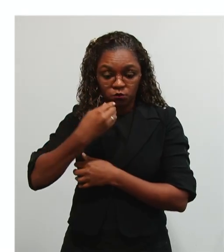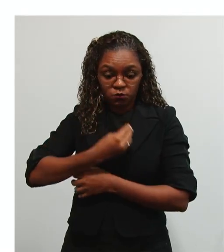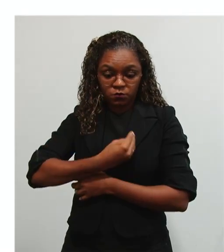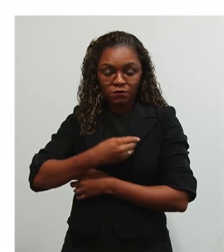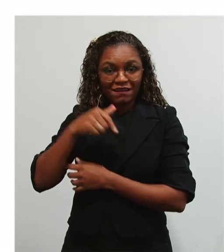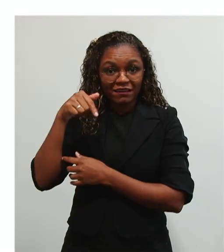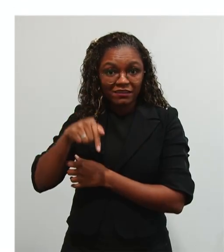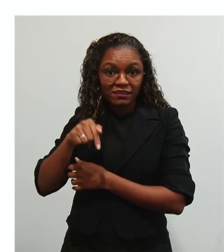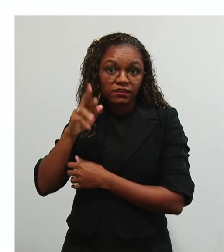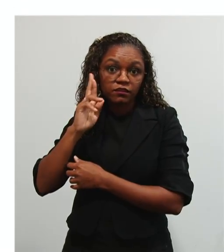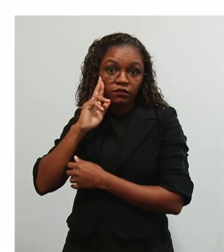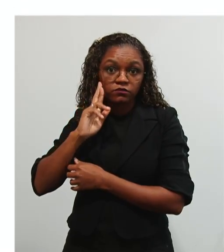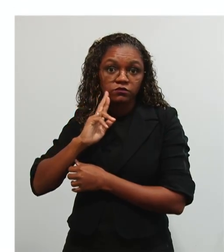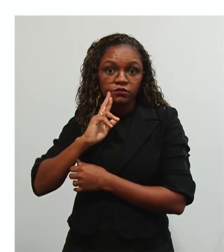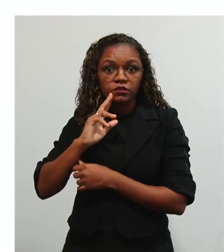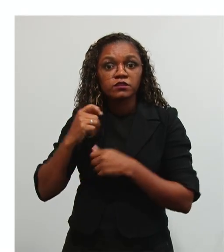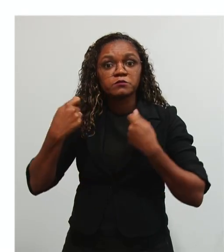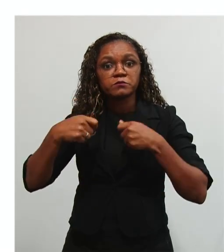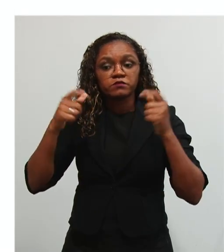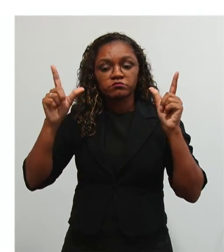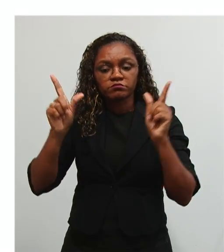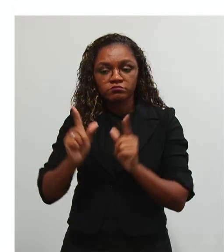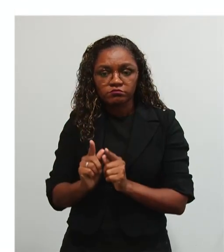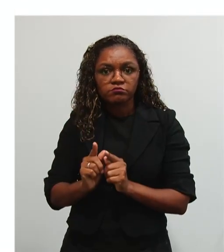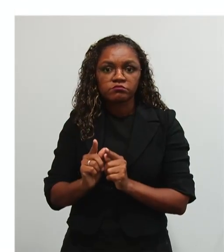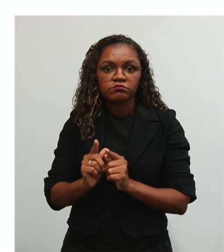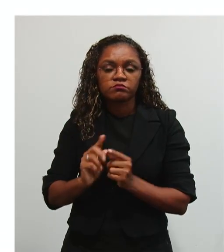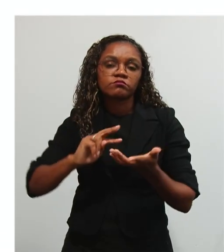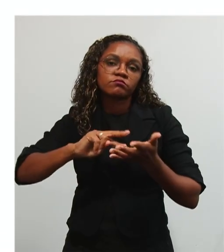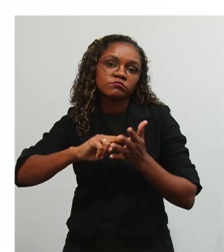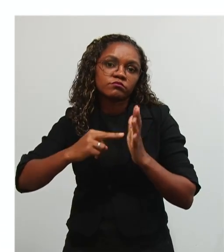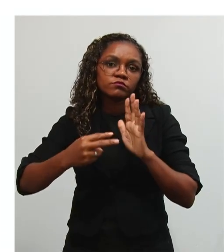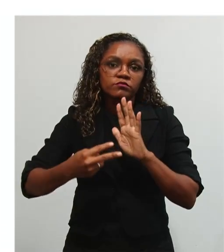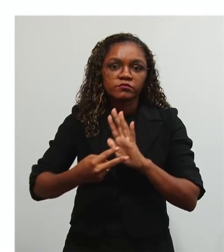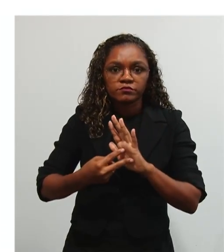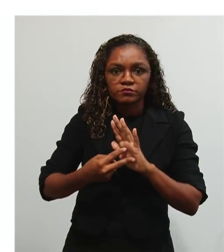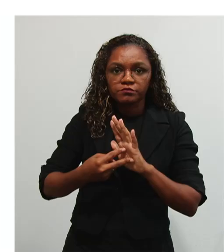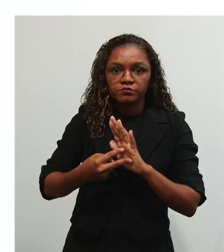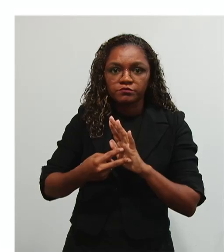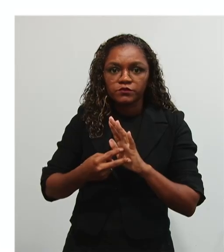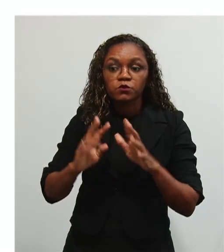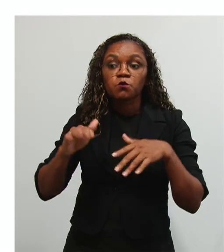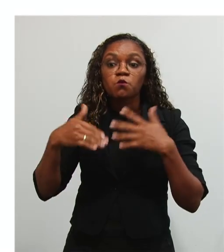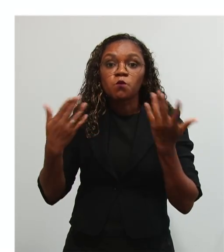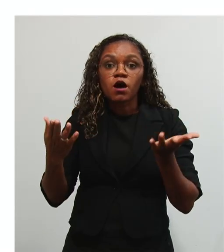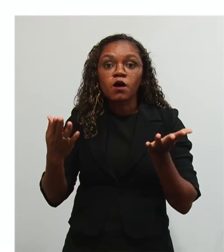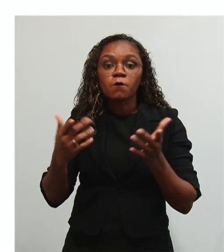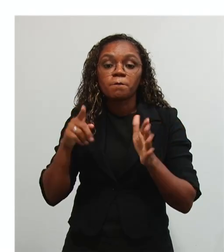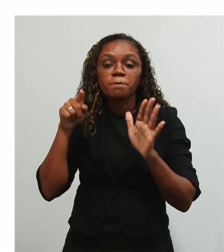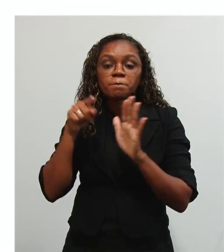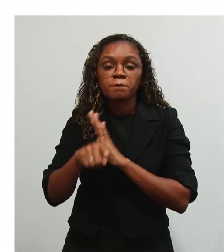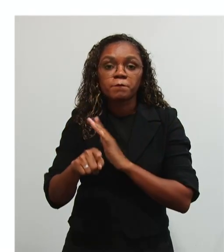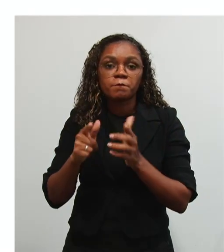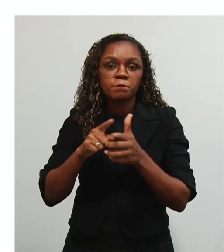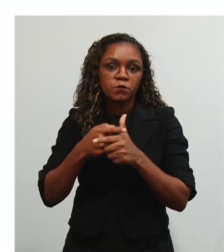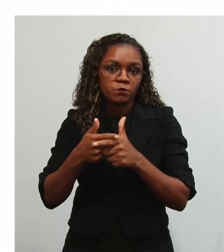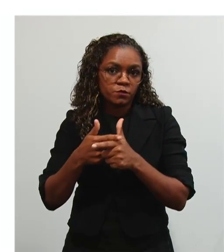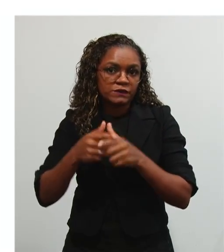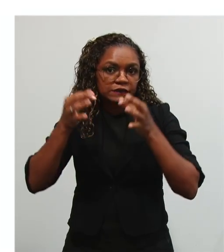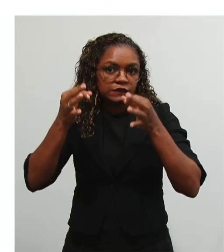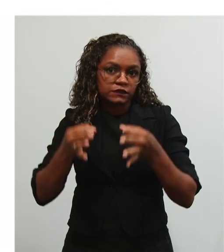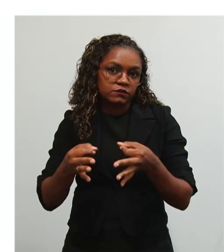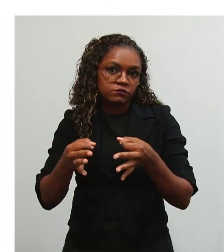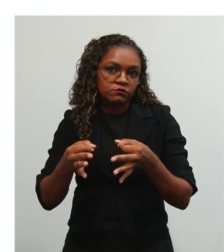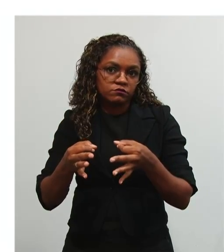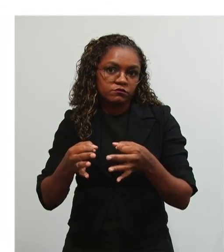né, começar com uma pesquisa menor. Então, o viável é o que vai delimitar lá o problema, né? E